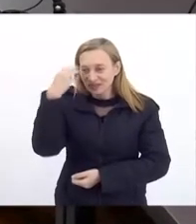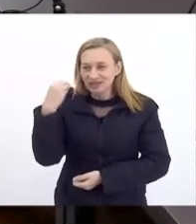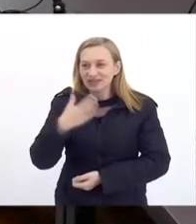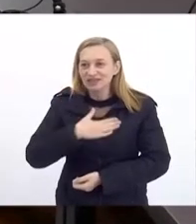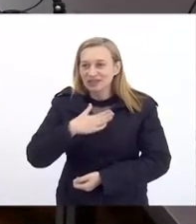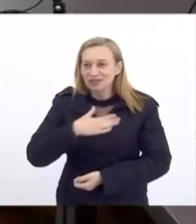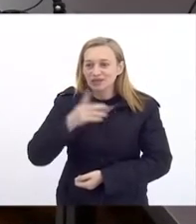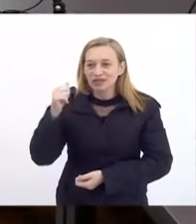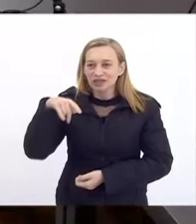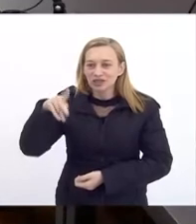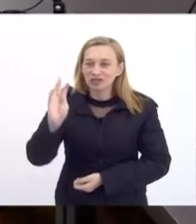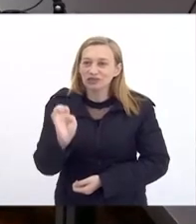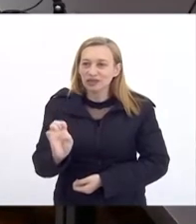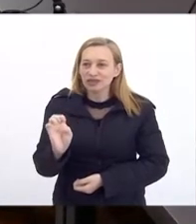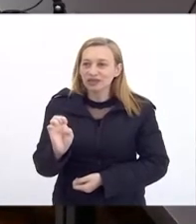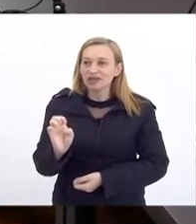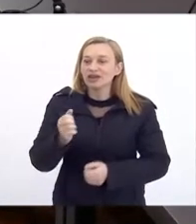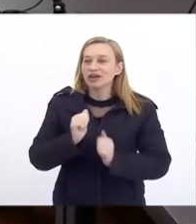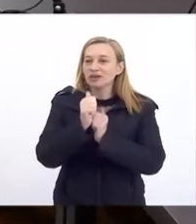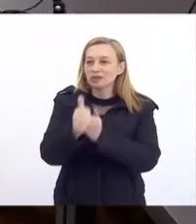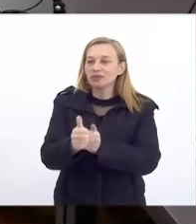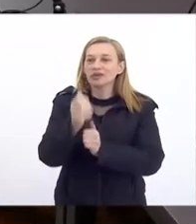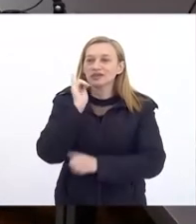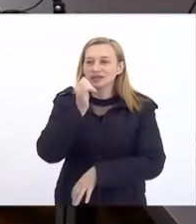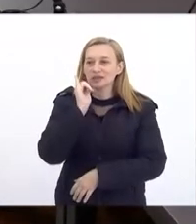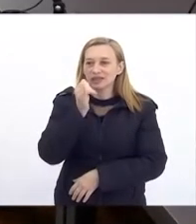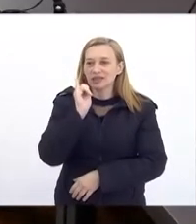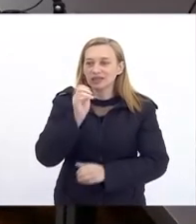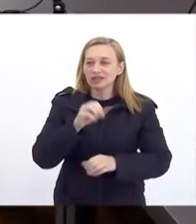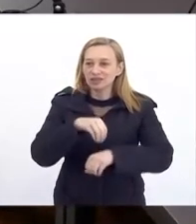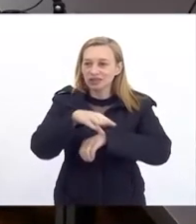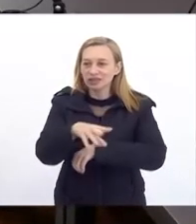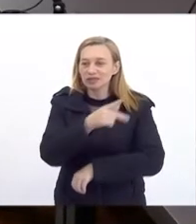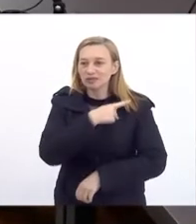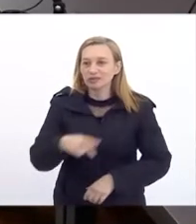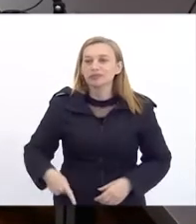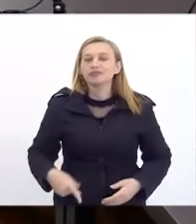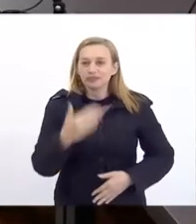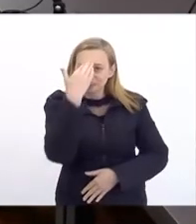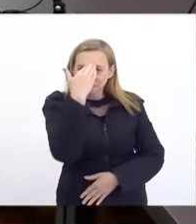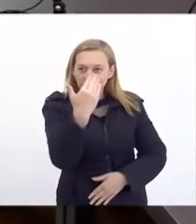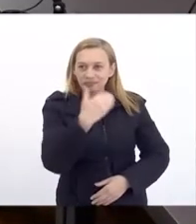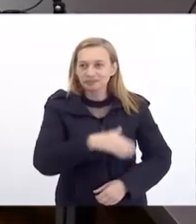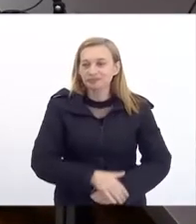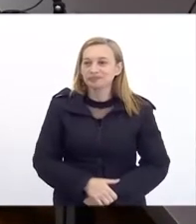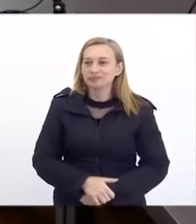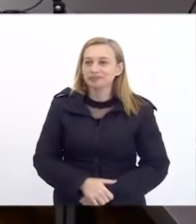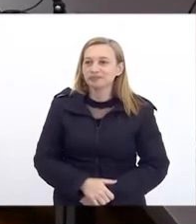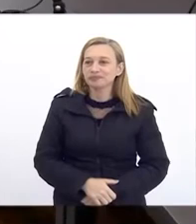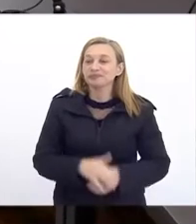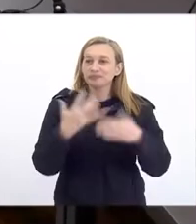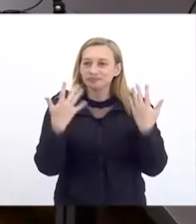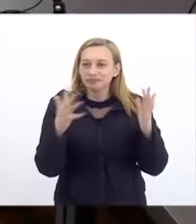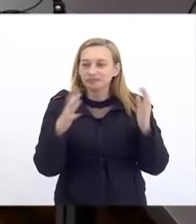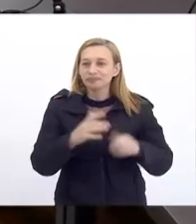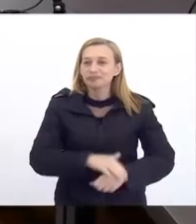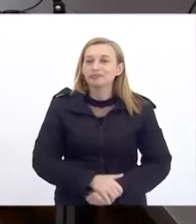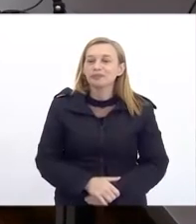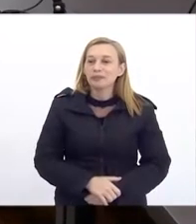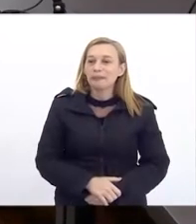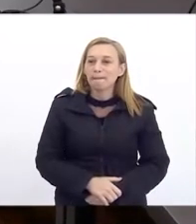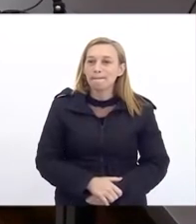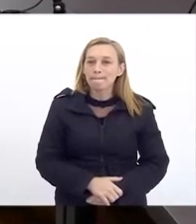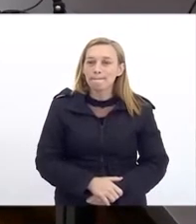Voto, acompanho o Márcio Canella na indicação para a presidência. Muito obrigado. Então, parabéns. Obrigado, querido. Eu